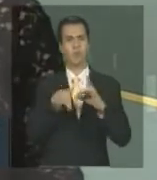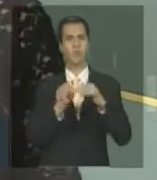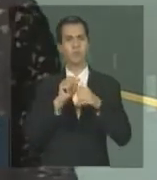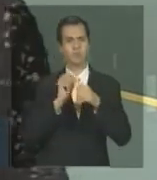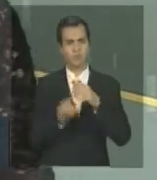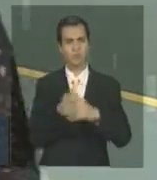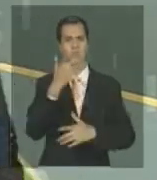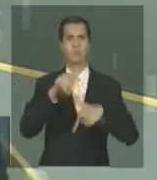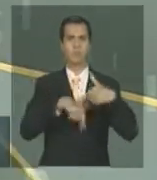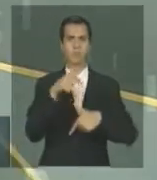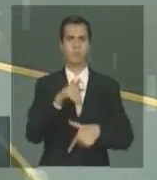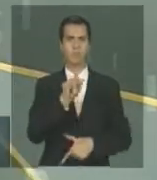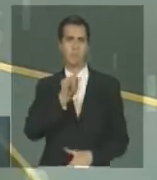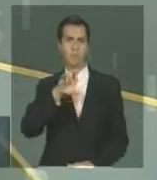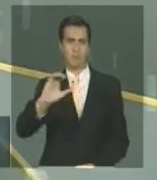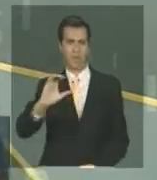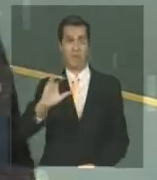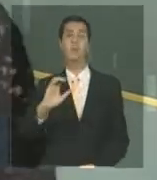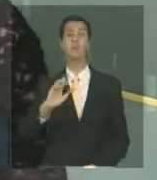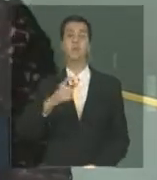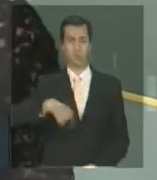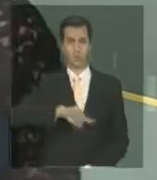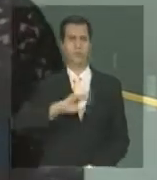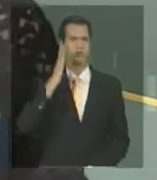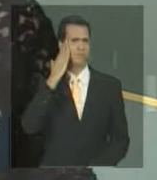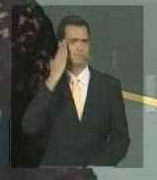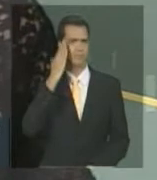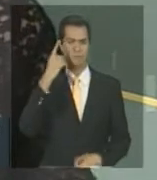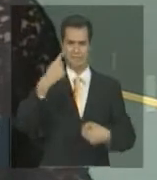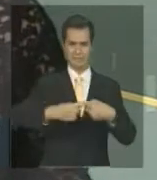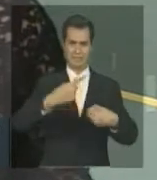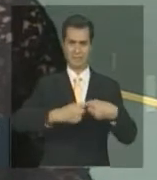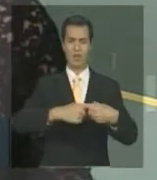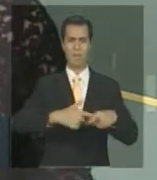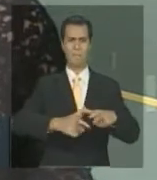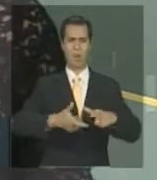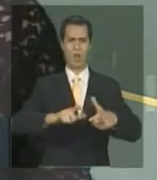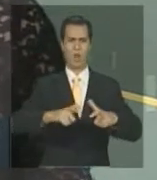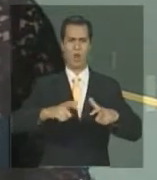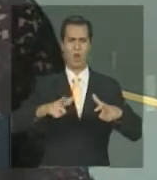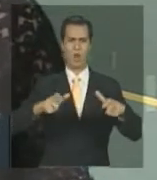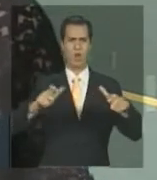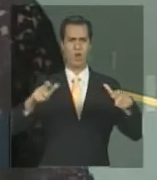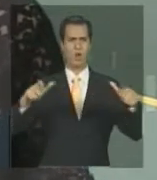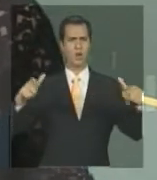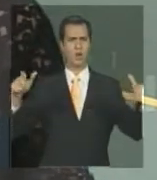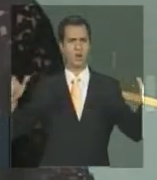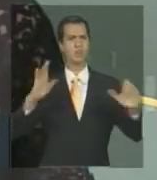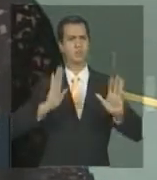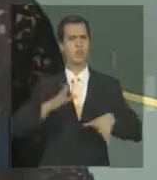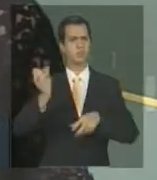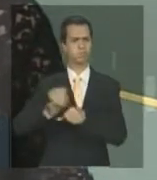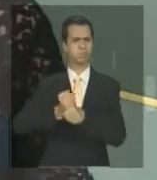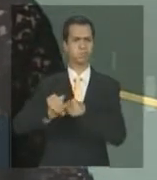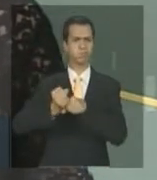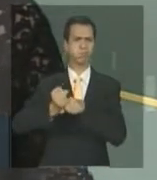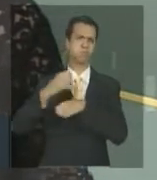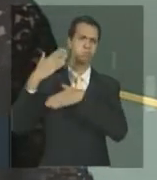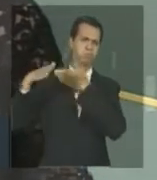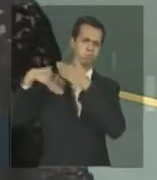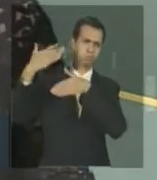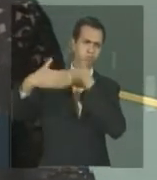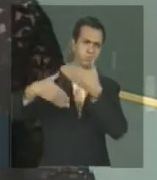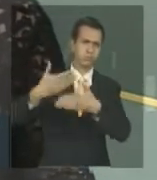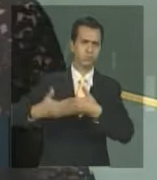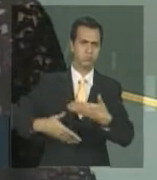Nós sabemos que as nossas cidades cresceram por muitas décadas de maneira